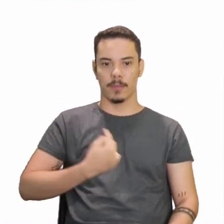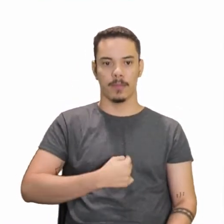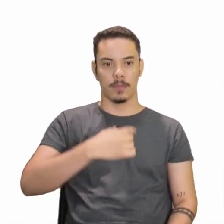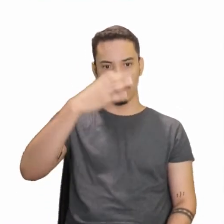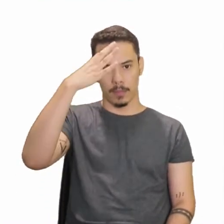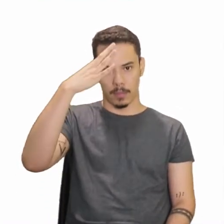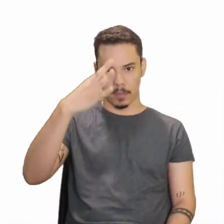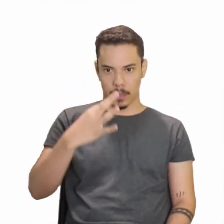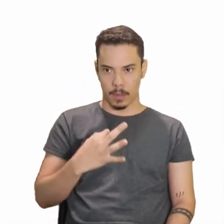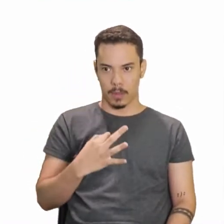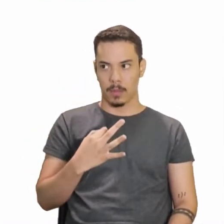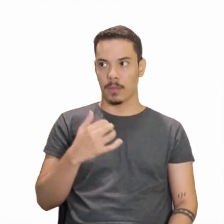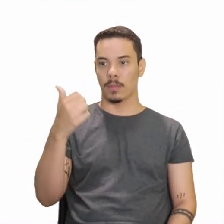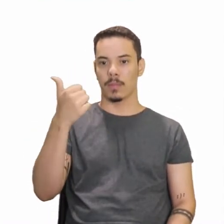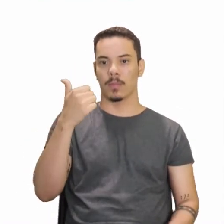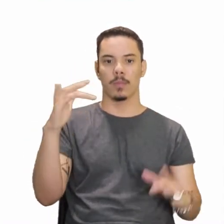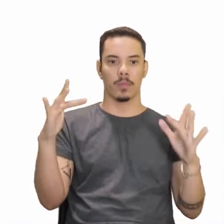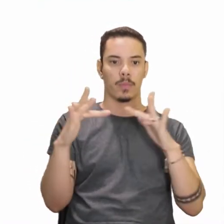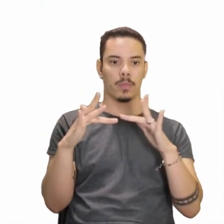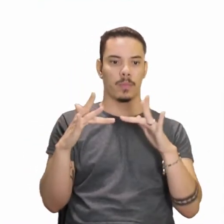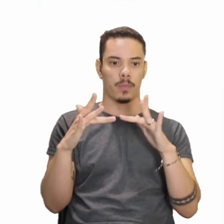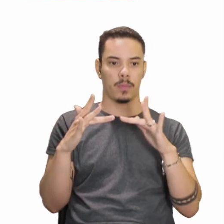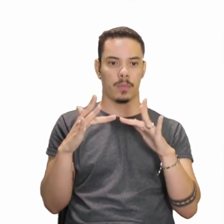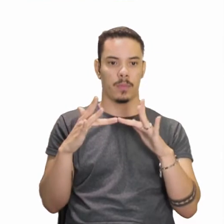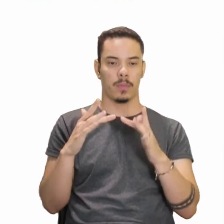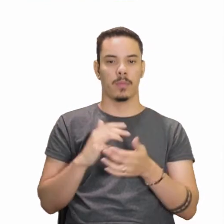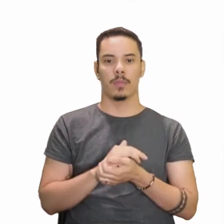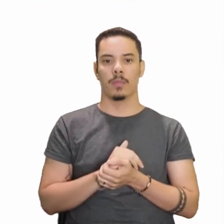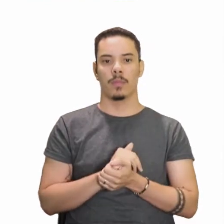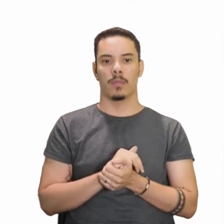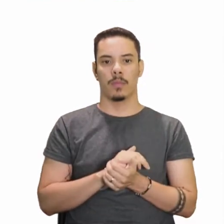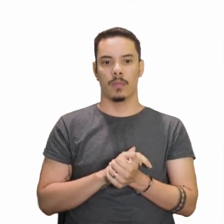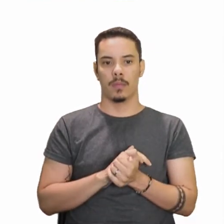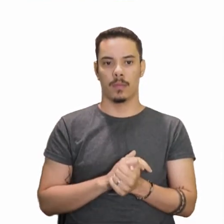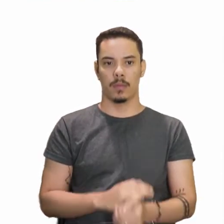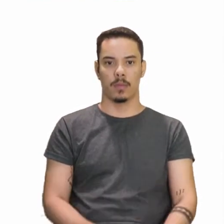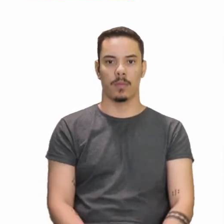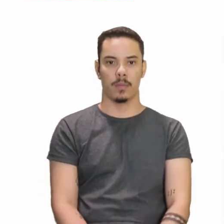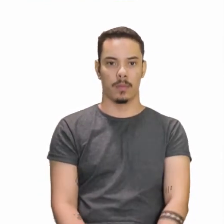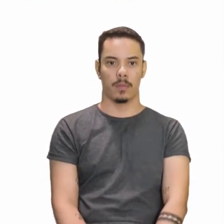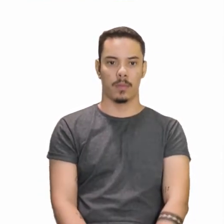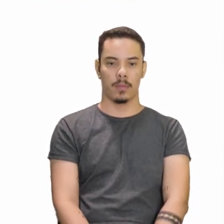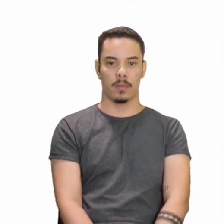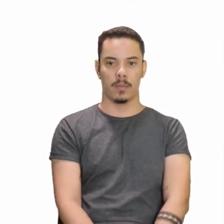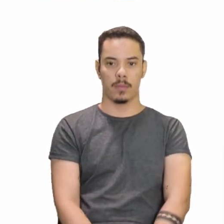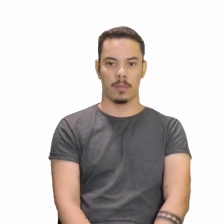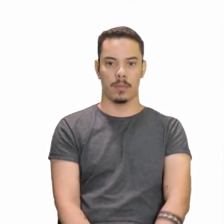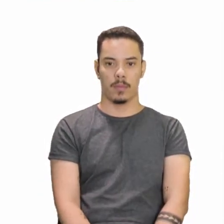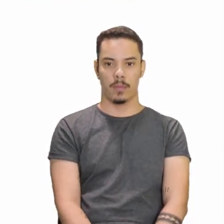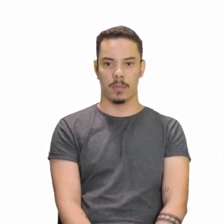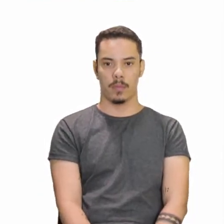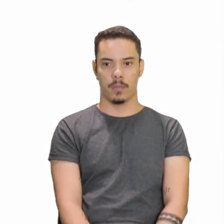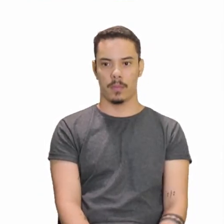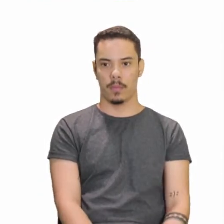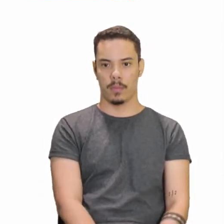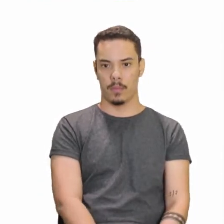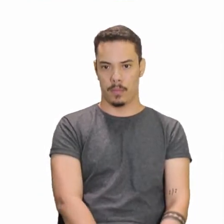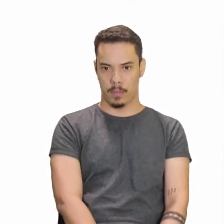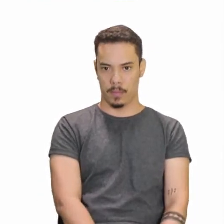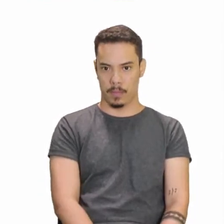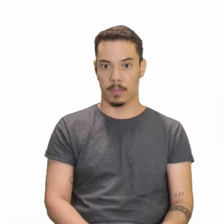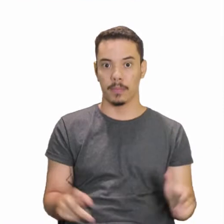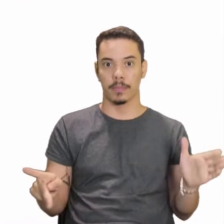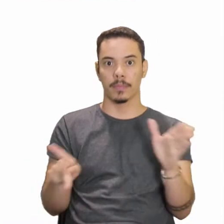da colonização, o primeiro contato aí entre, certo? Aí essa questão colonial, né? Nós temos